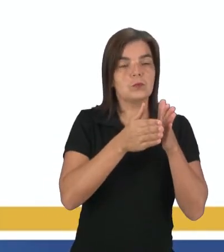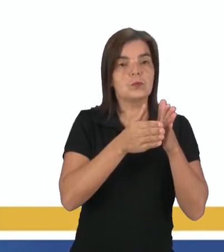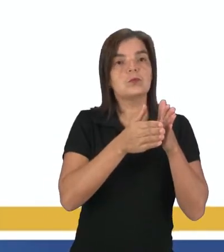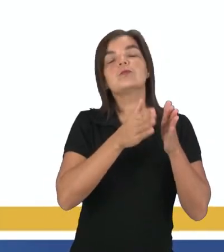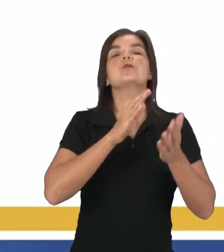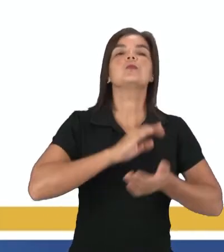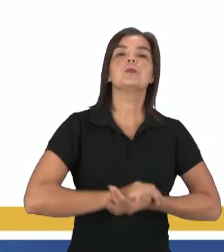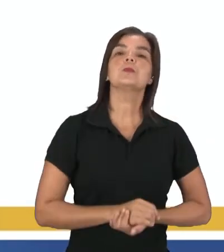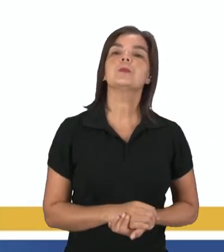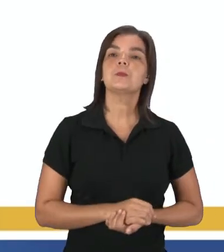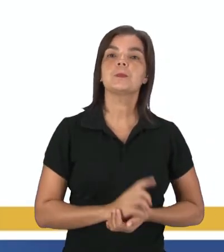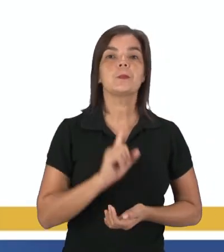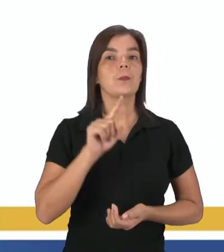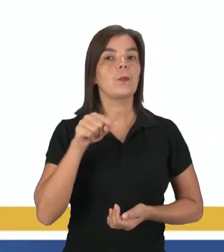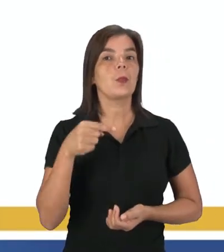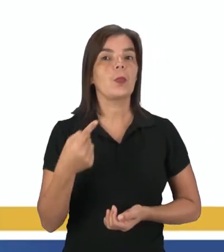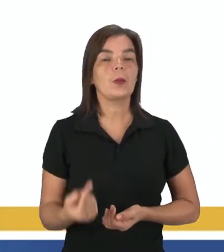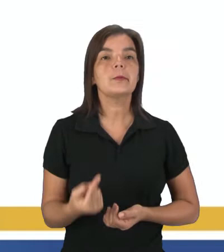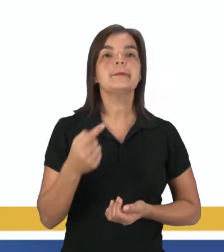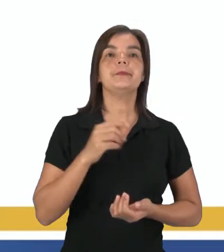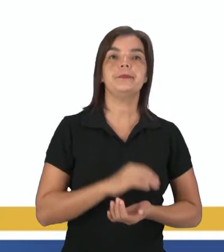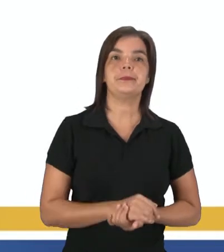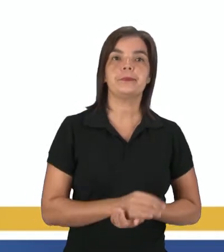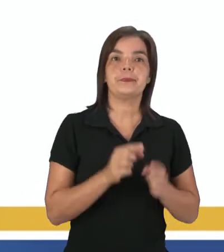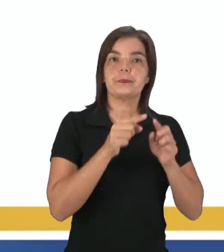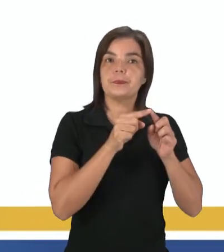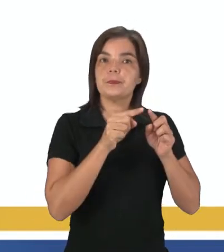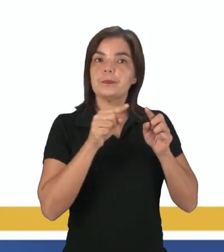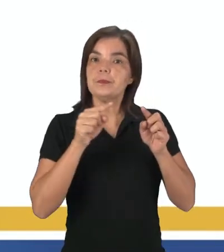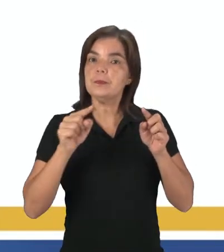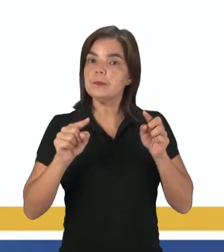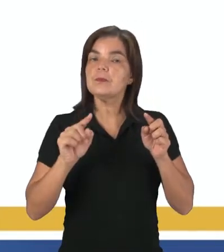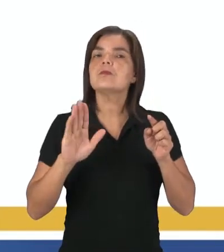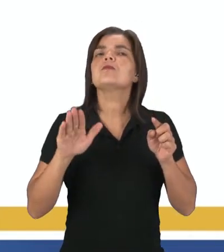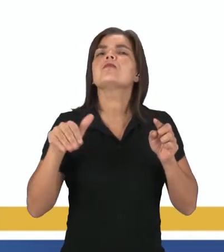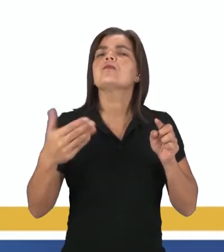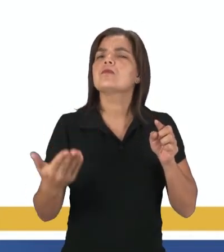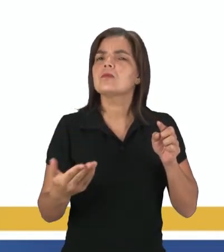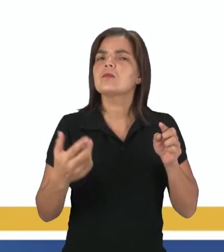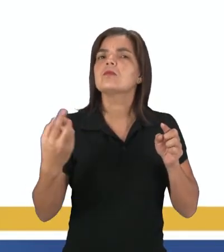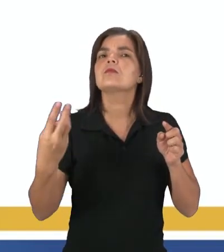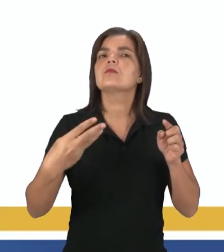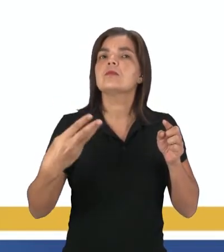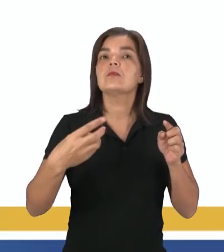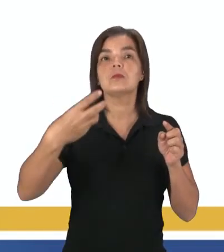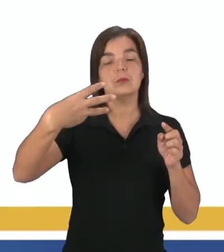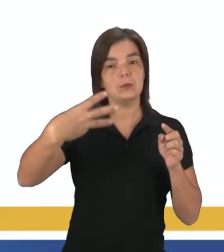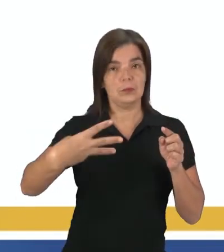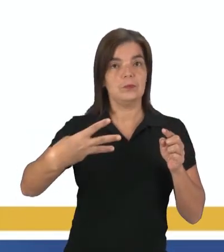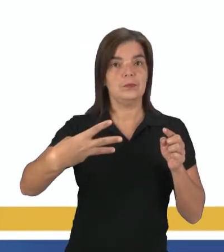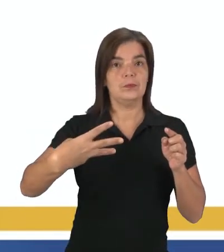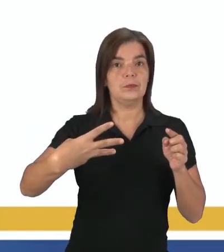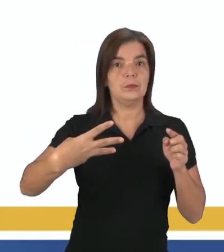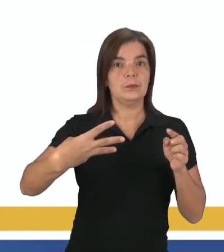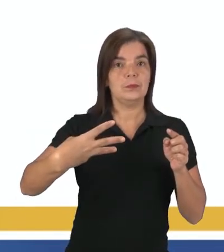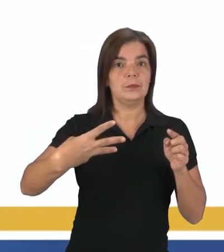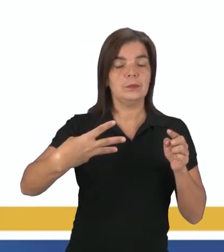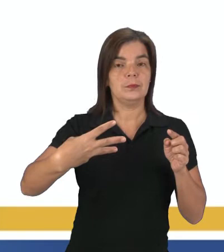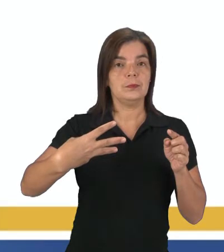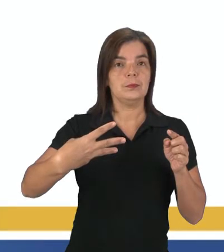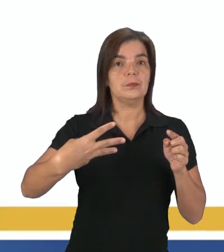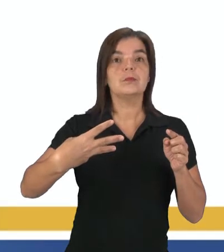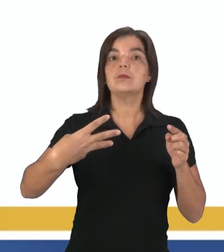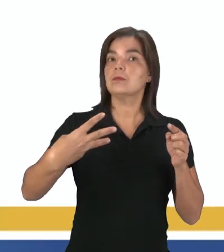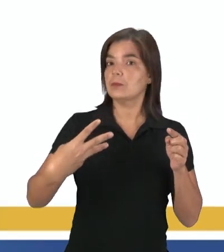ia estar. Depois, eu fui para a próxima unidade. Quem que era a minha próxima unidade? Era o 3.